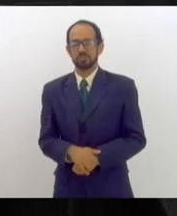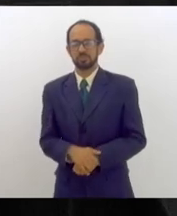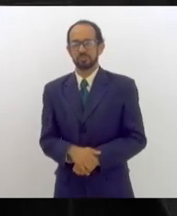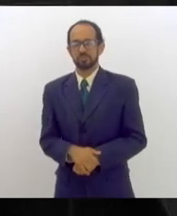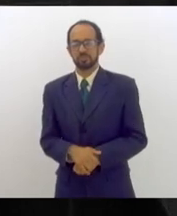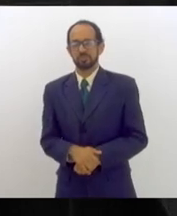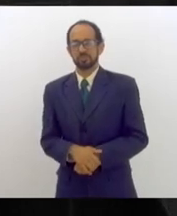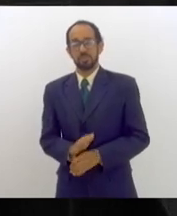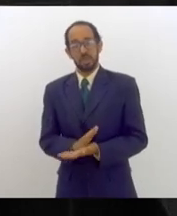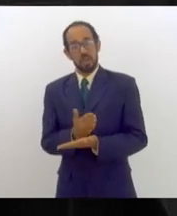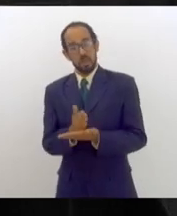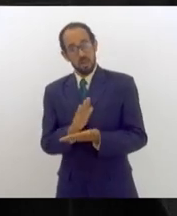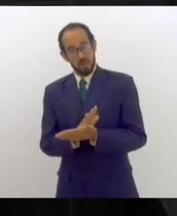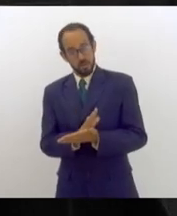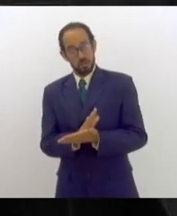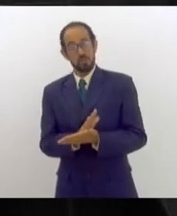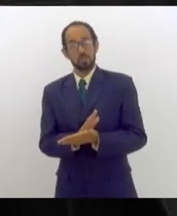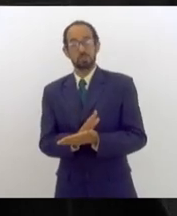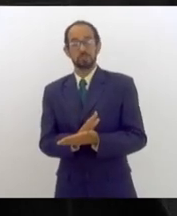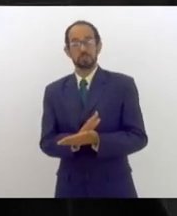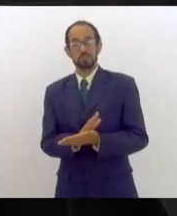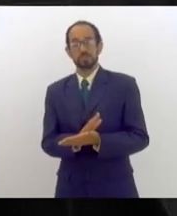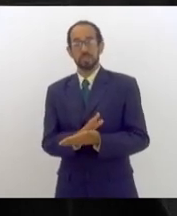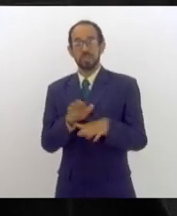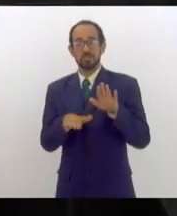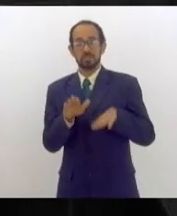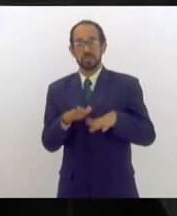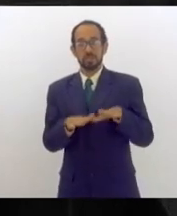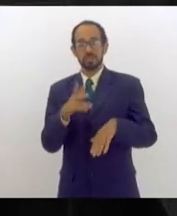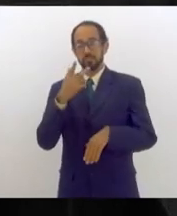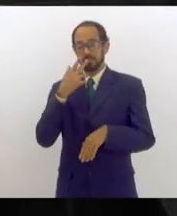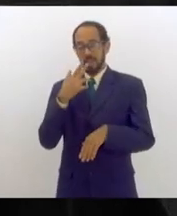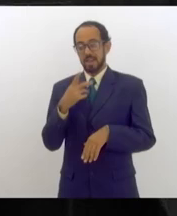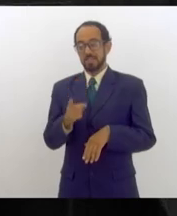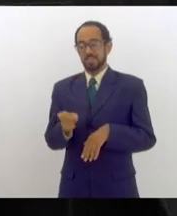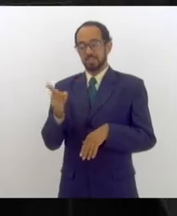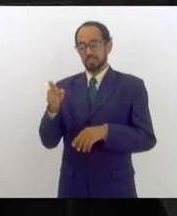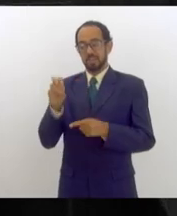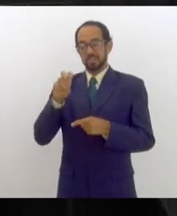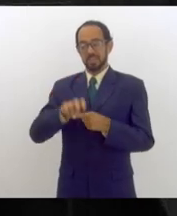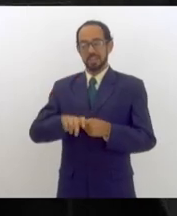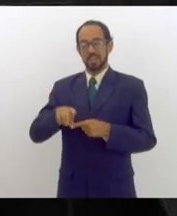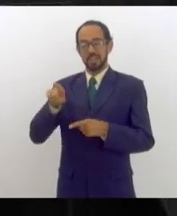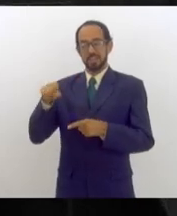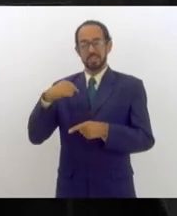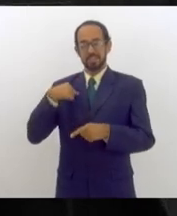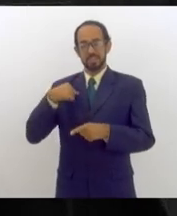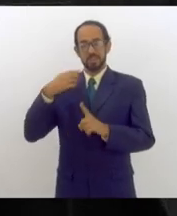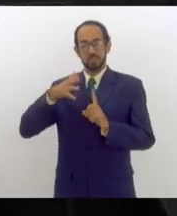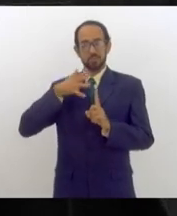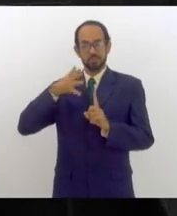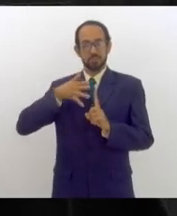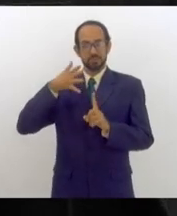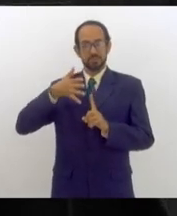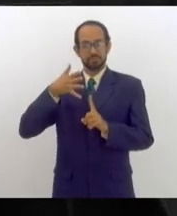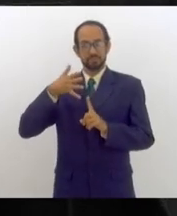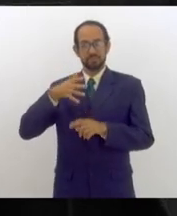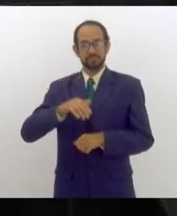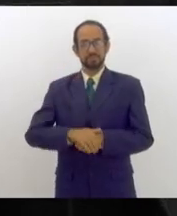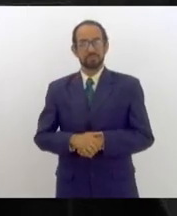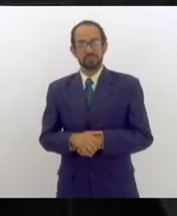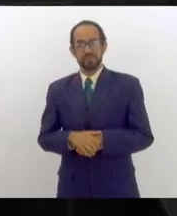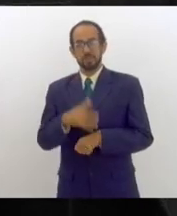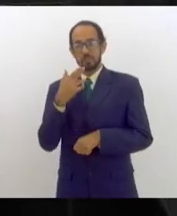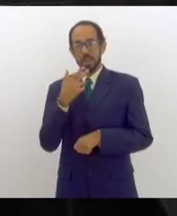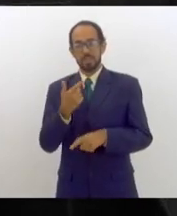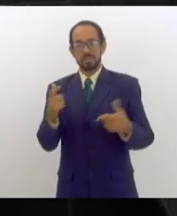algumas vezes até parece a senhora sentada nessa cadeira eu discursando que